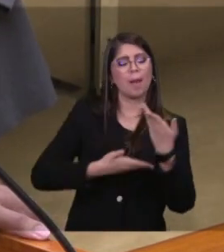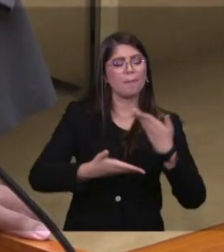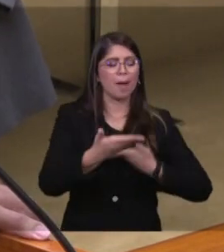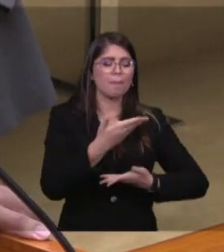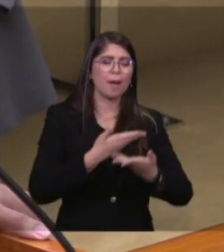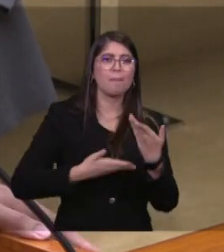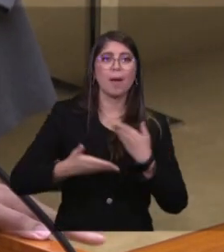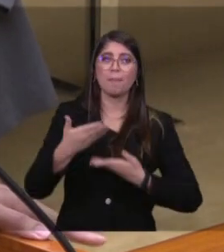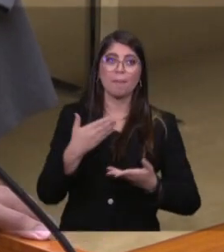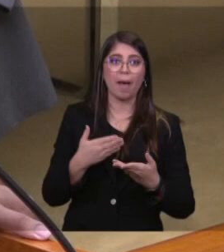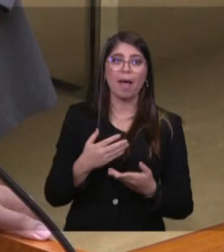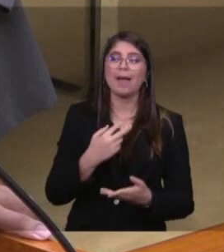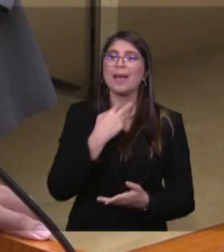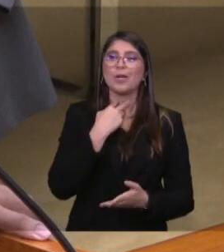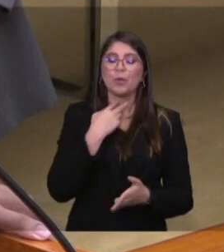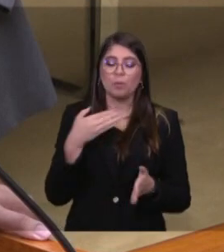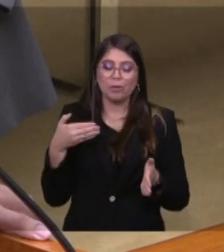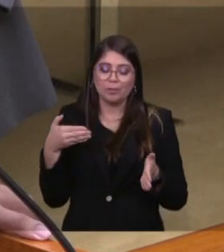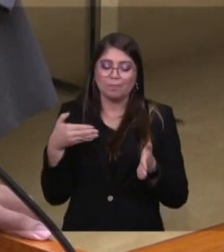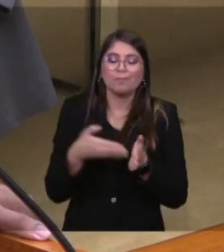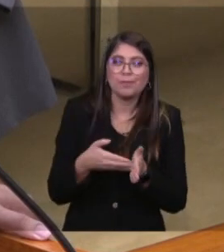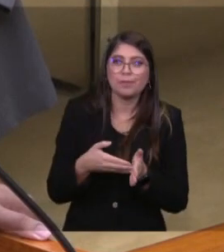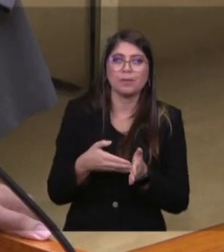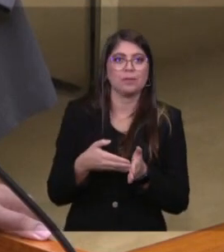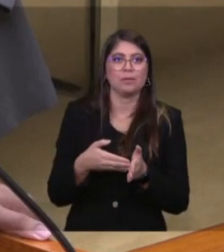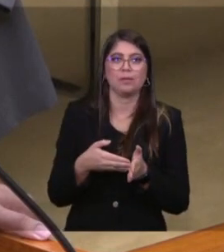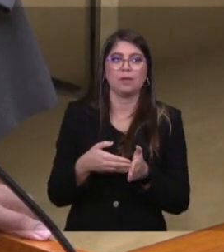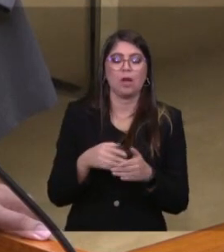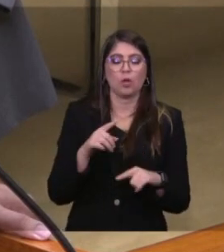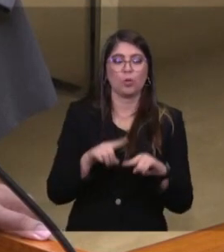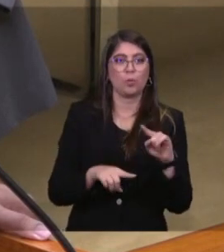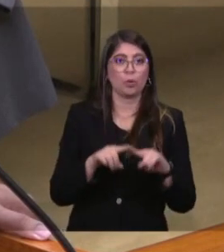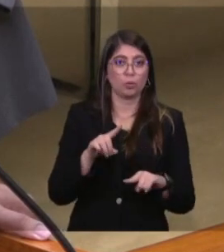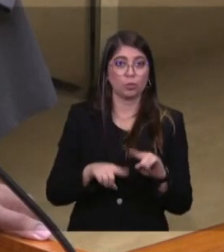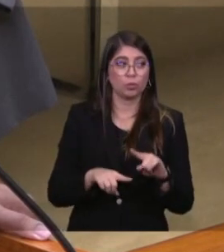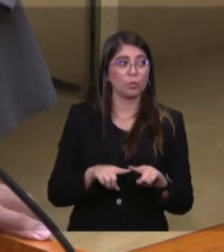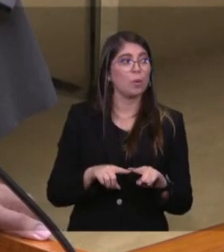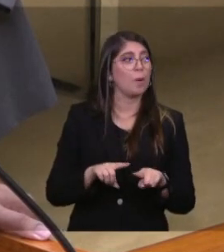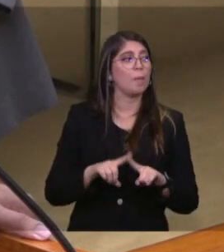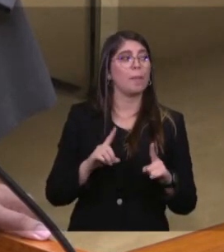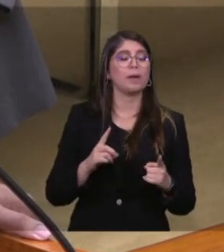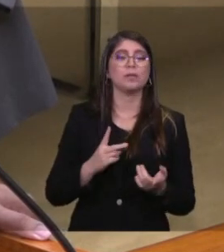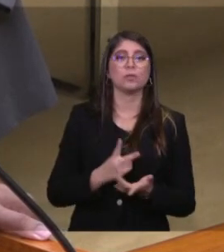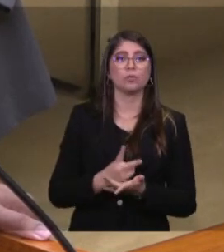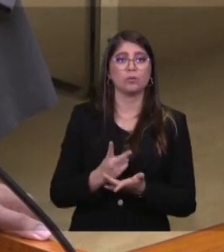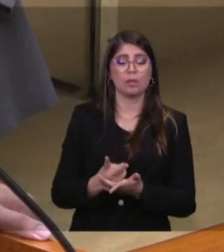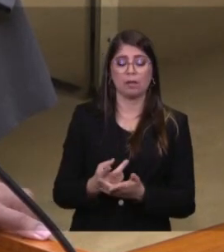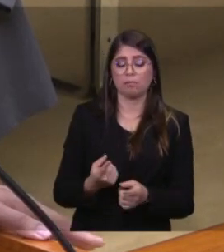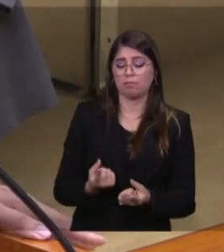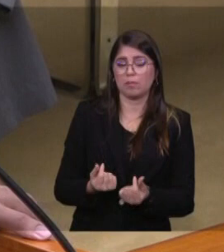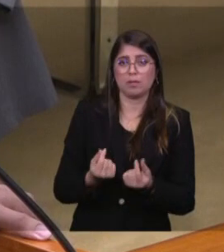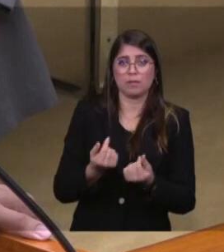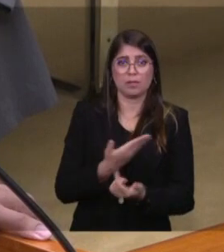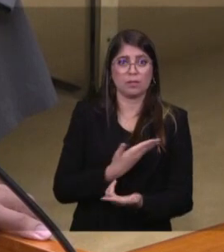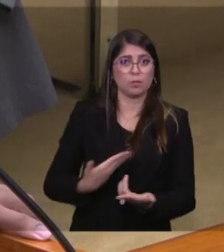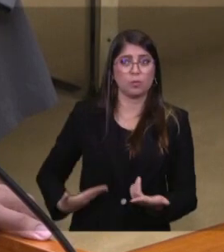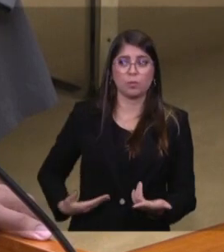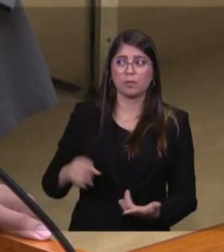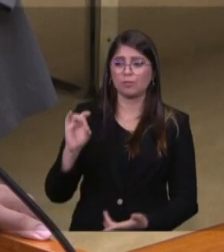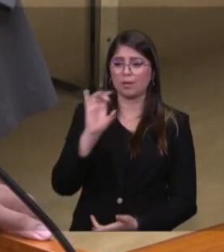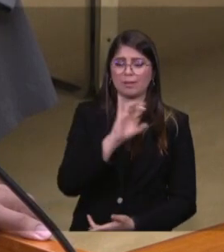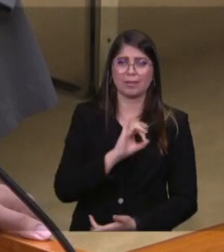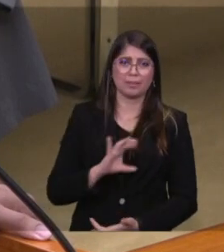que parcialmente, ainda que temporariamente, mas o produto da própria mantença das finanças públicas dos outros entes, no